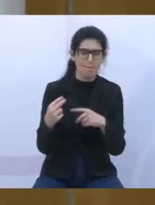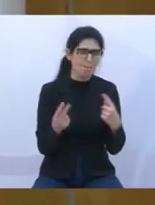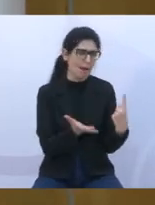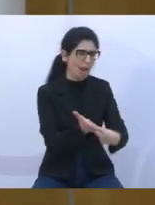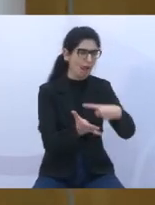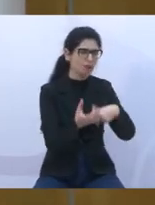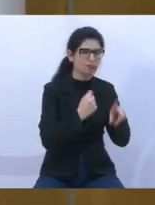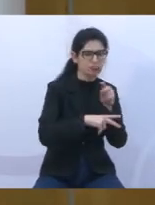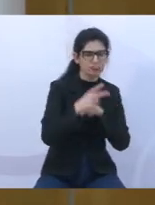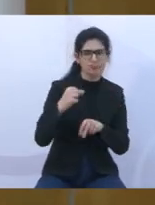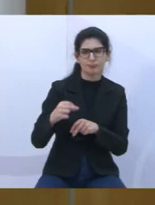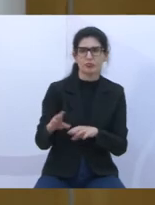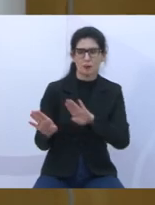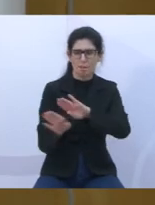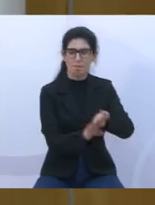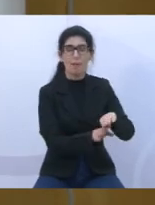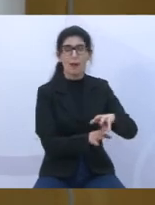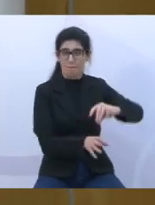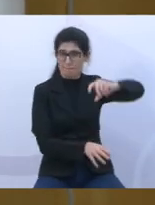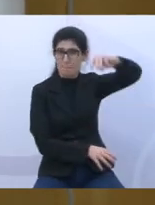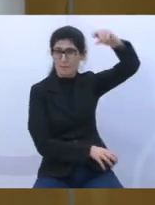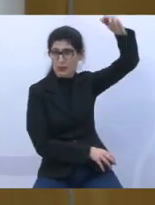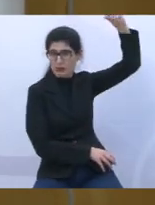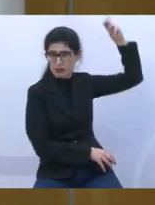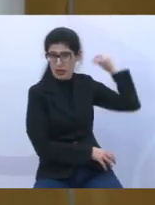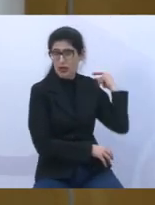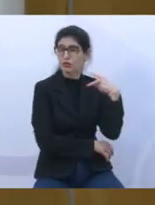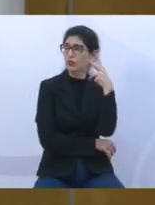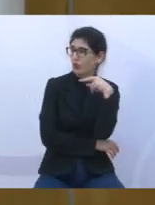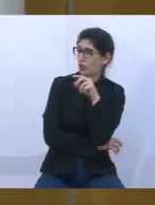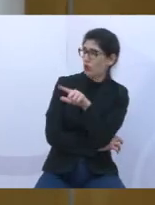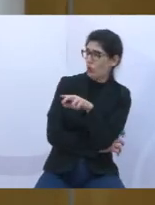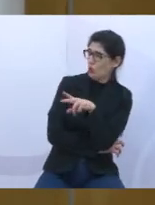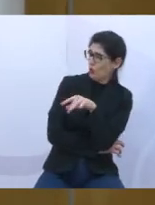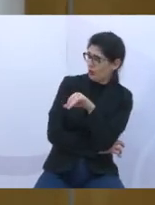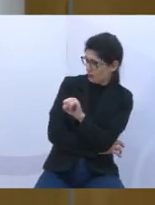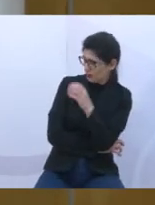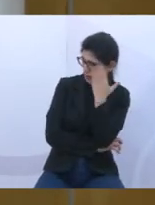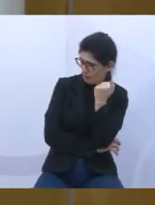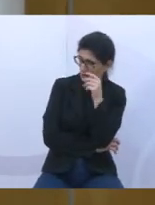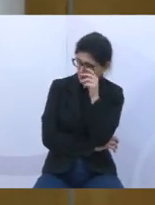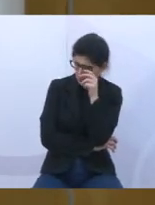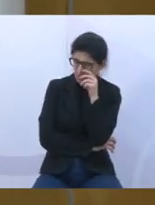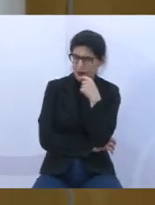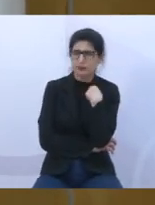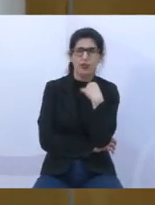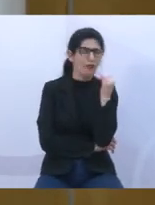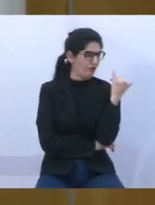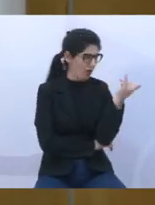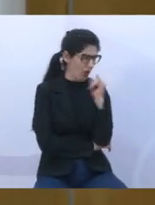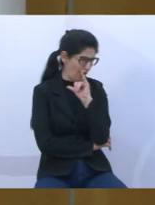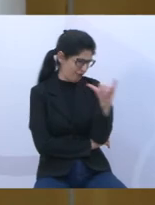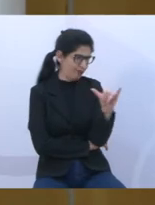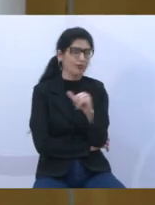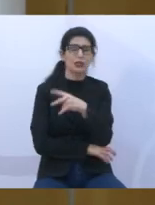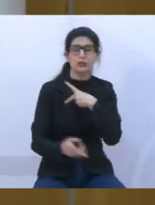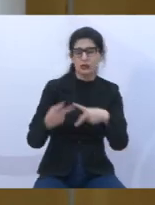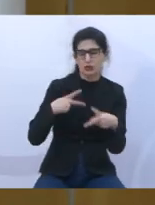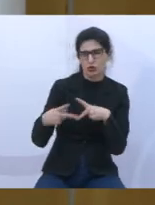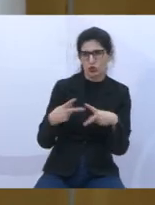ver vereadores flávio e é eu dizia o seguinte que são josé dos campos